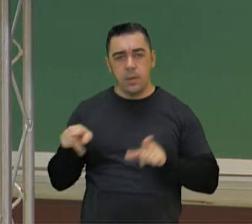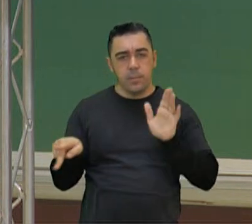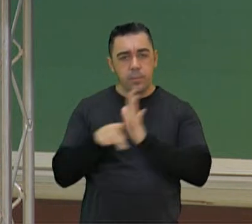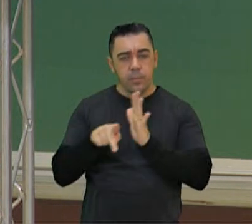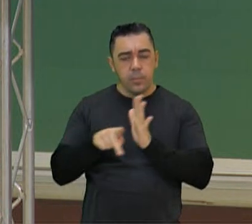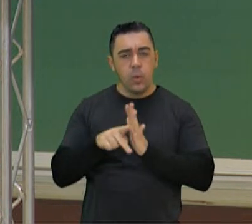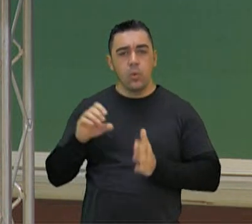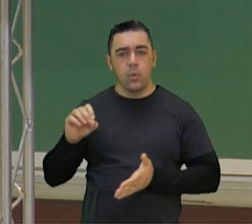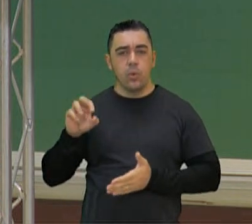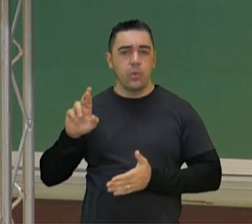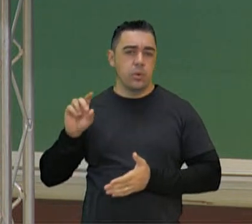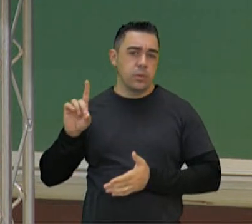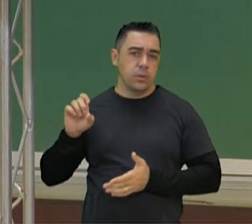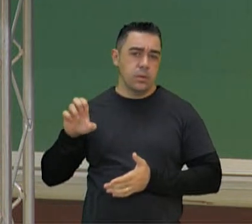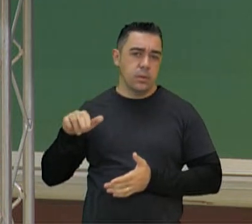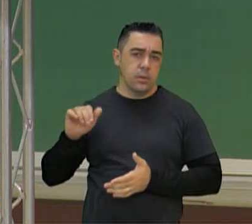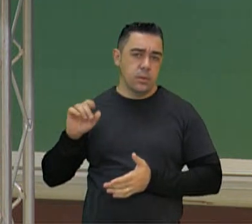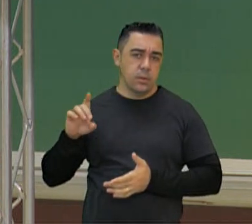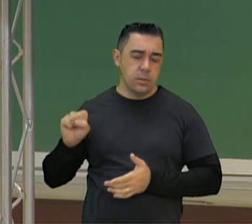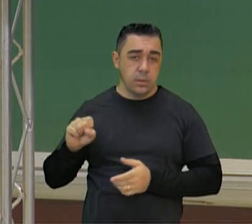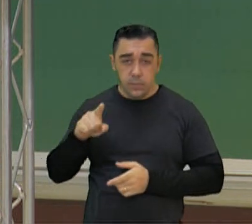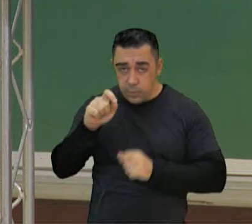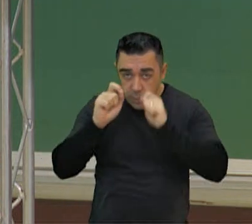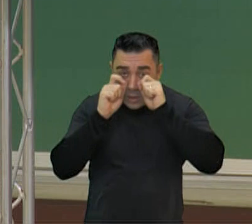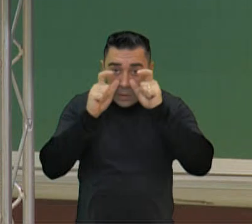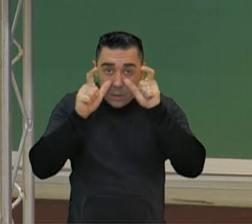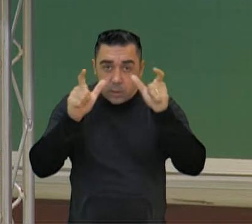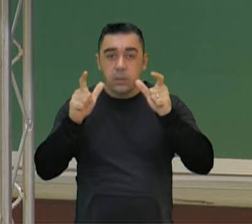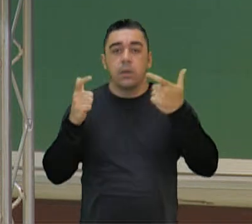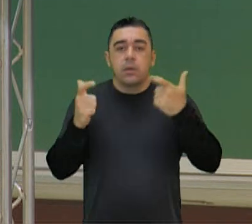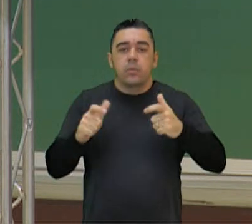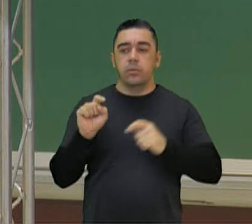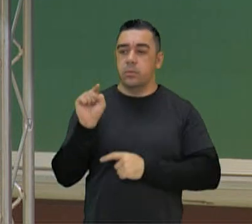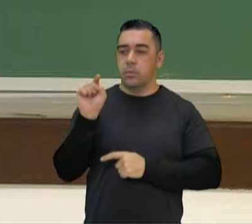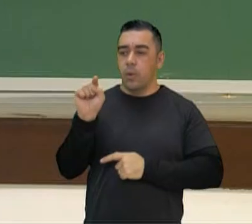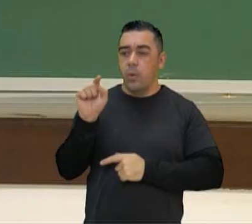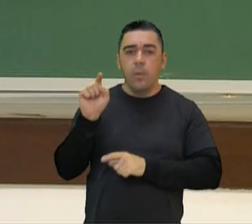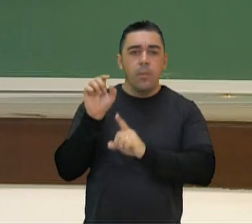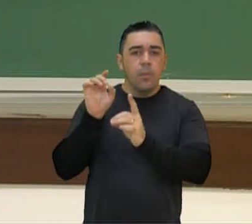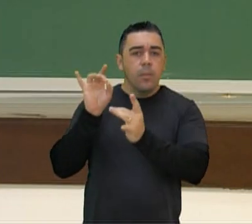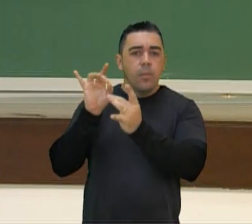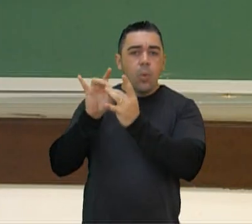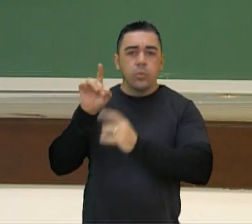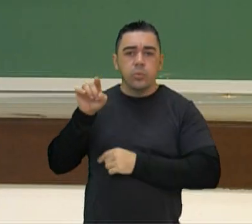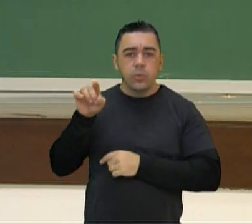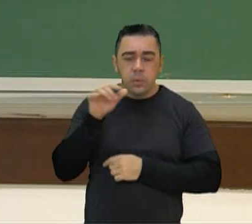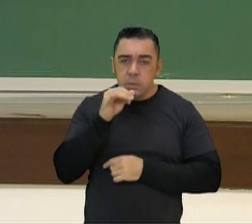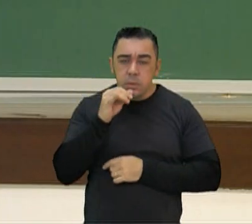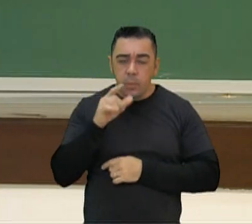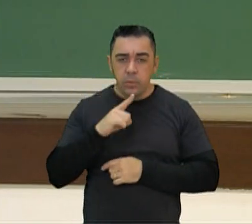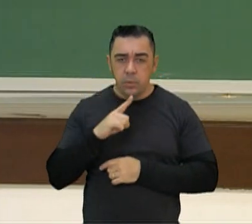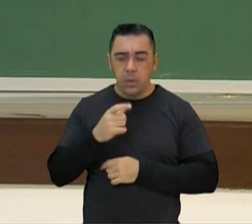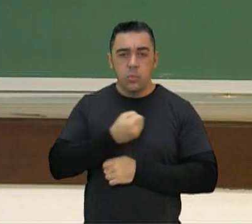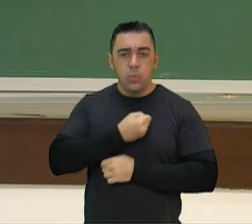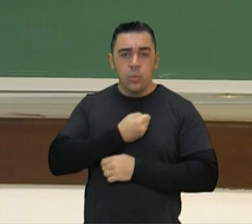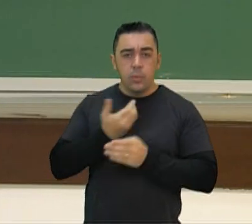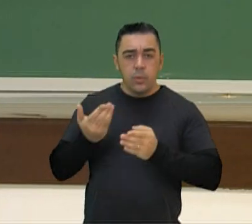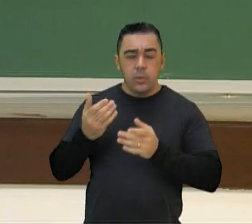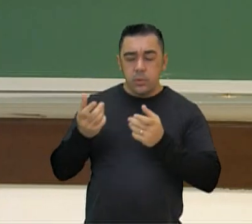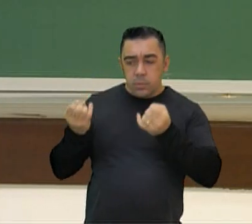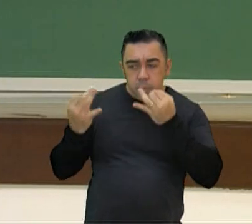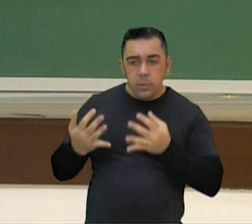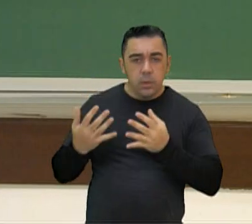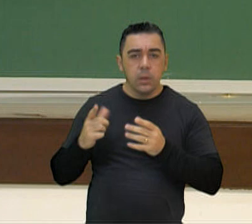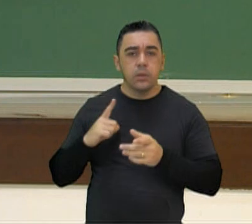às ordenadas. Então, prestar atenção na hora da localização, pelas coordenadas fornecidas, você consegue